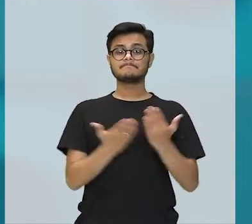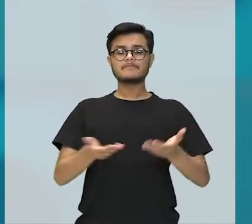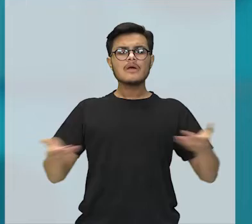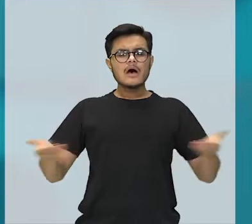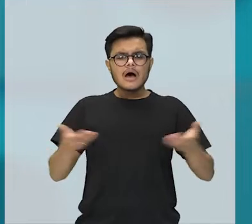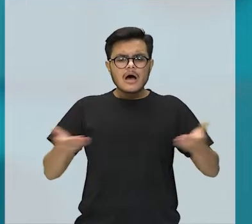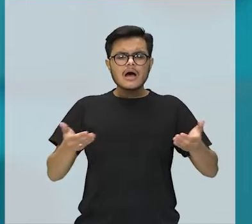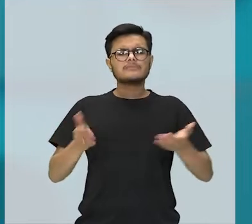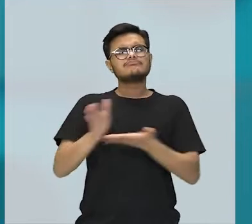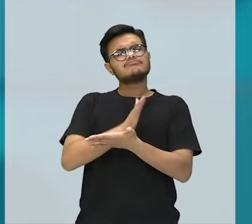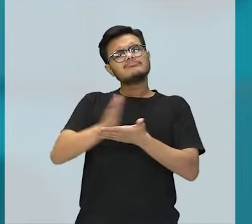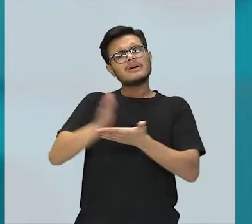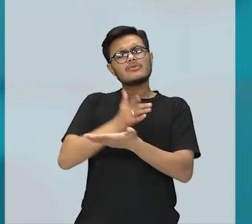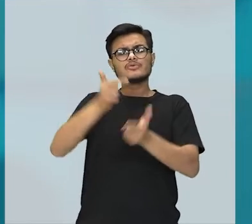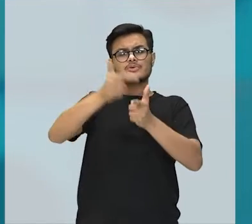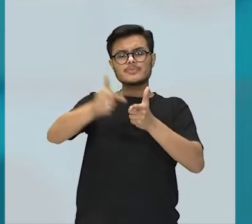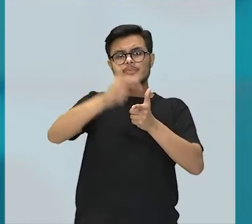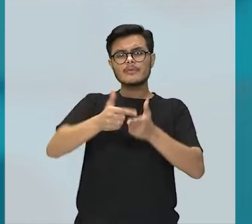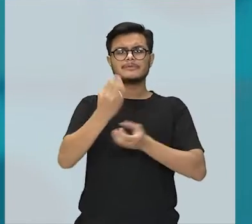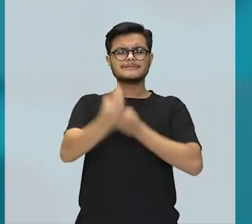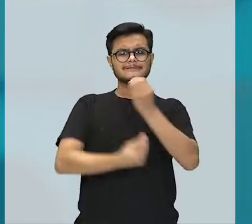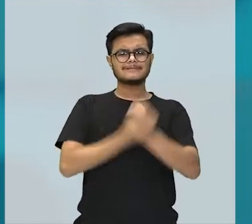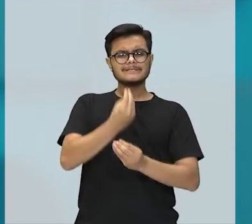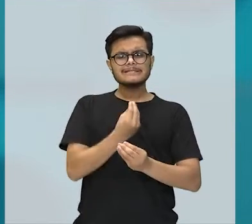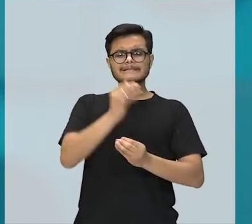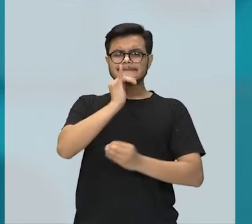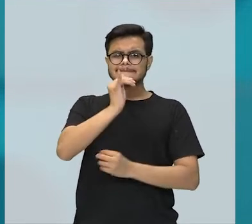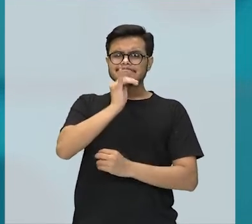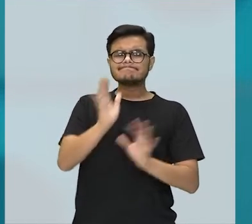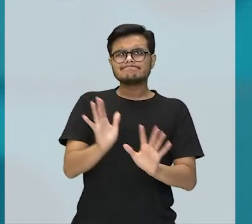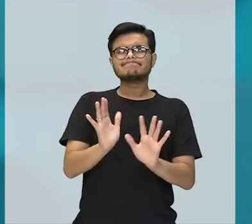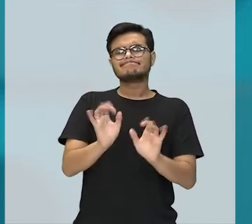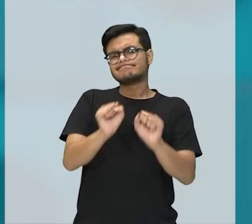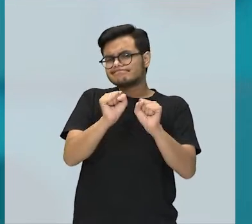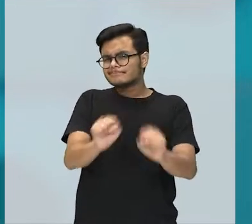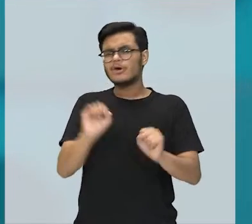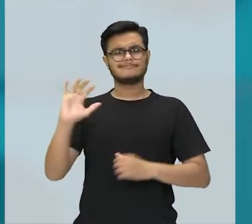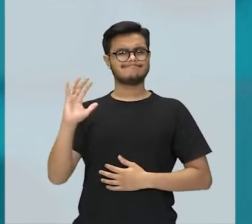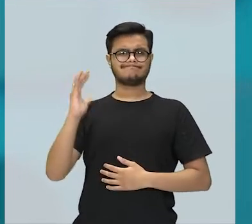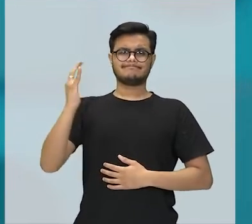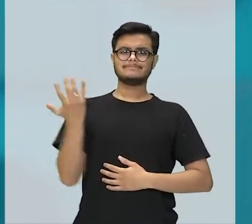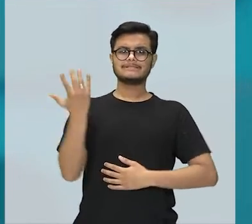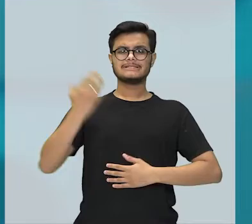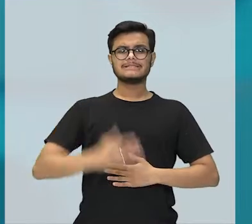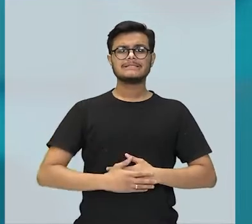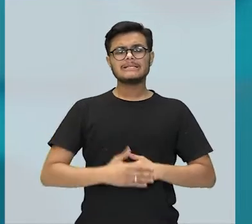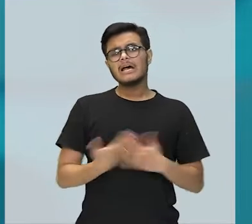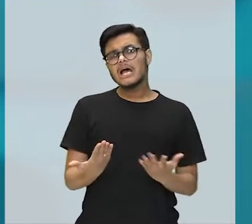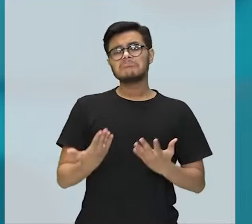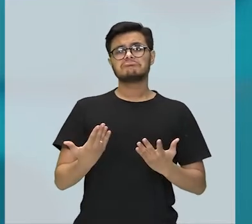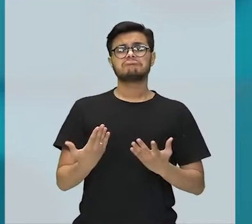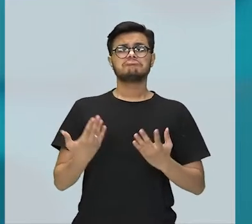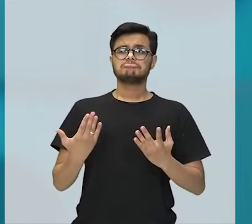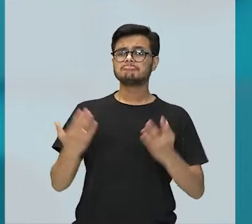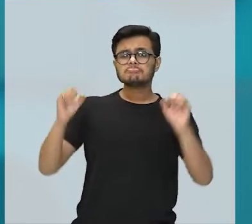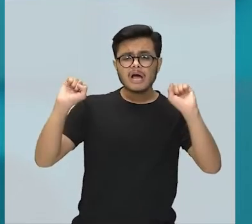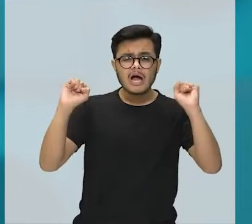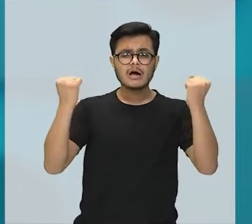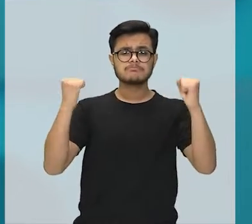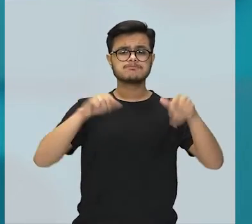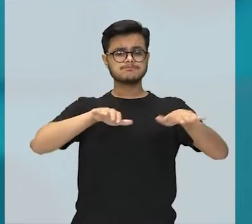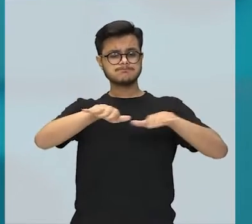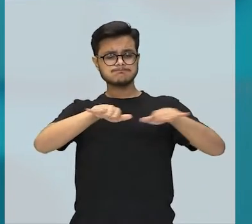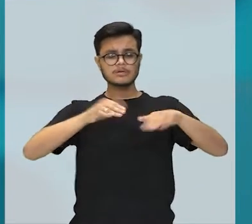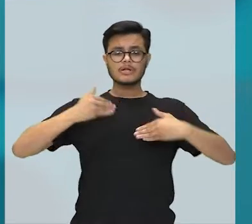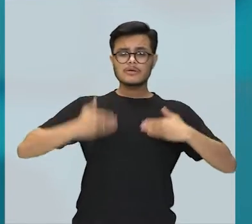trazer algumas situações, alguns tipos de acidentes que podem ocorrer aí numa prática de atividade física